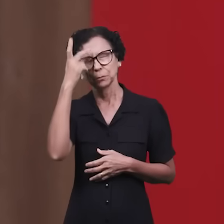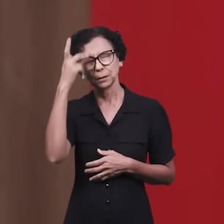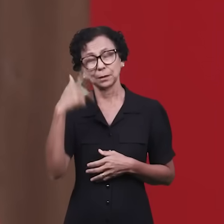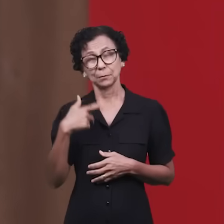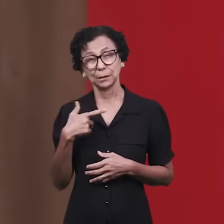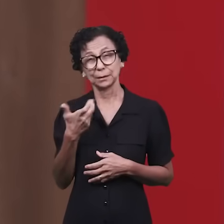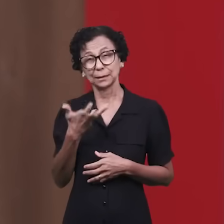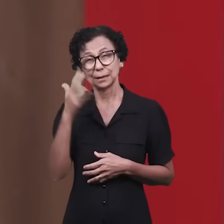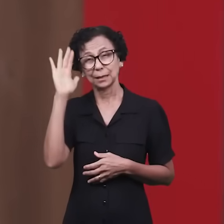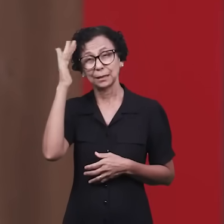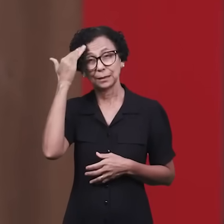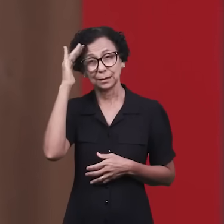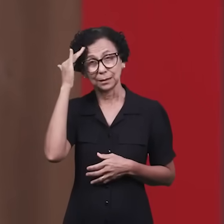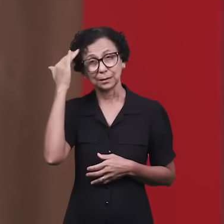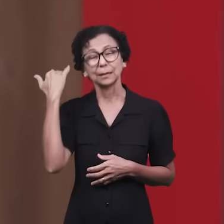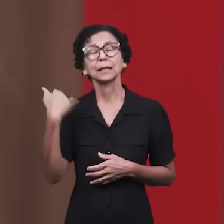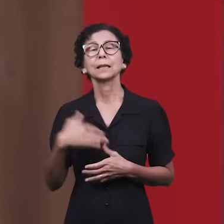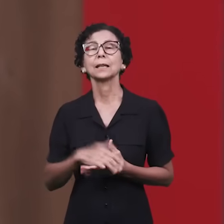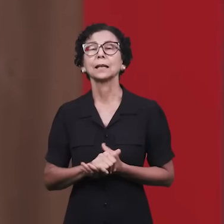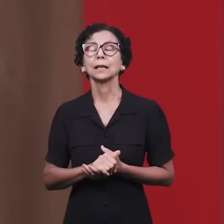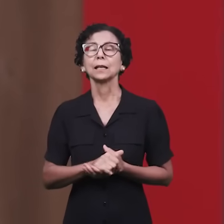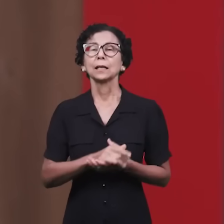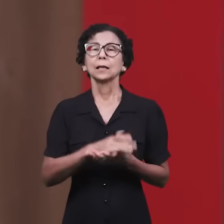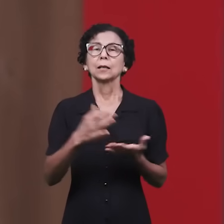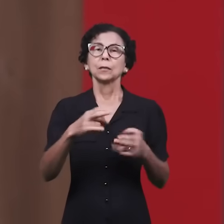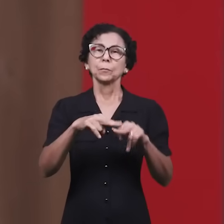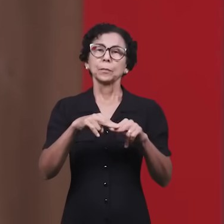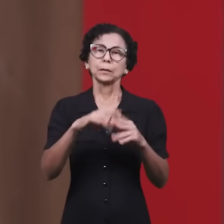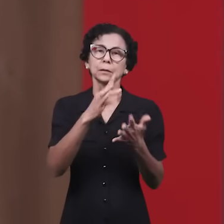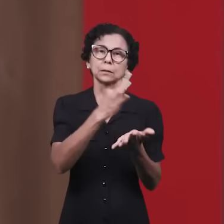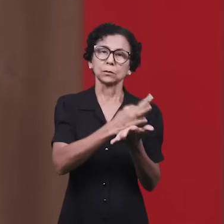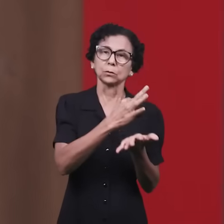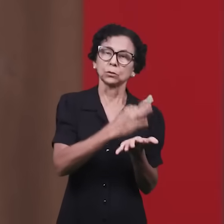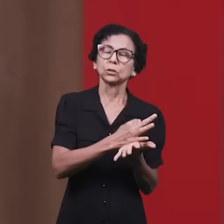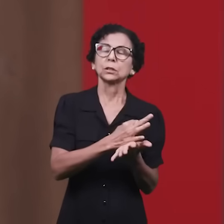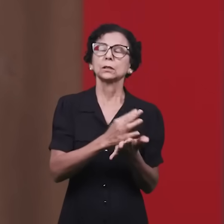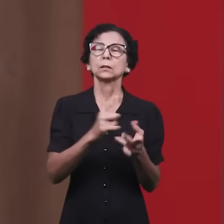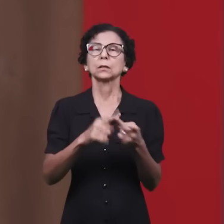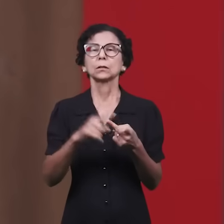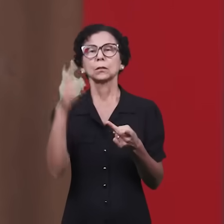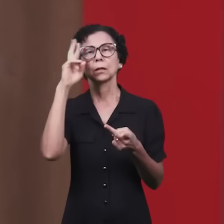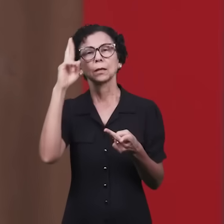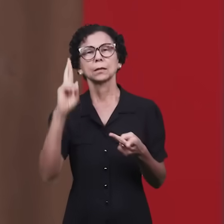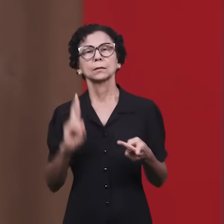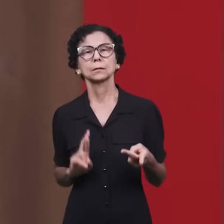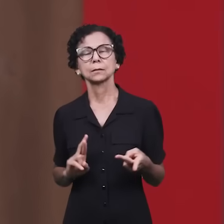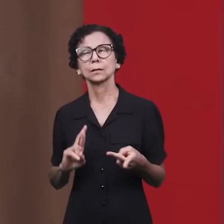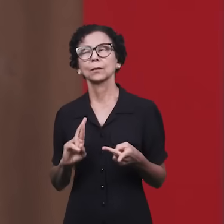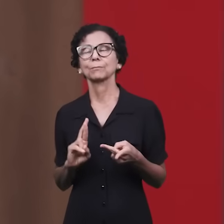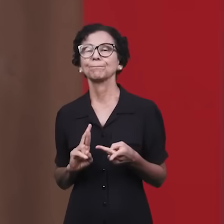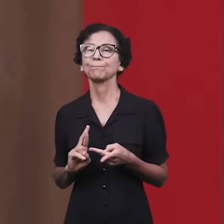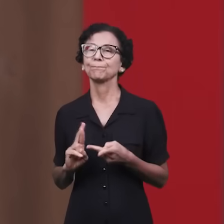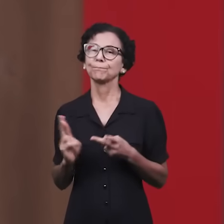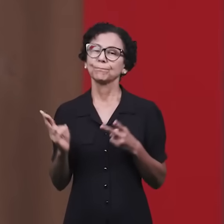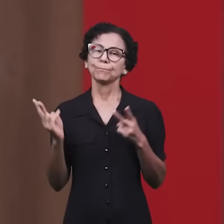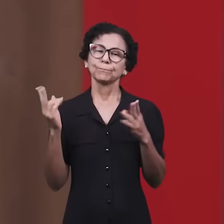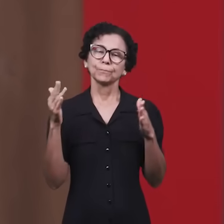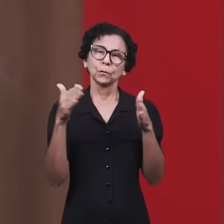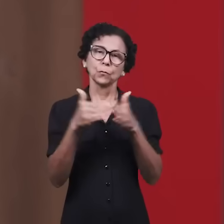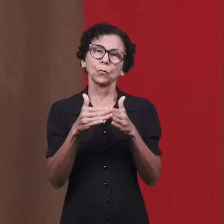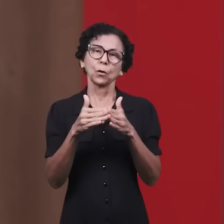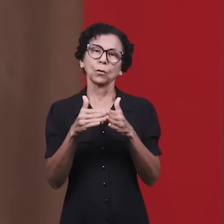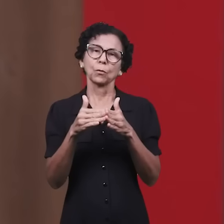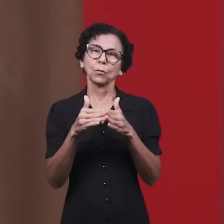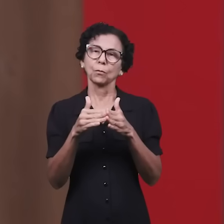racionalmente, teologicamente, você vai entrar num campo totalmente racional, que chega o momento que ele